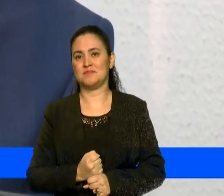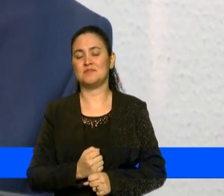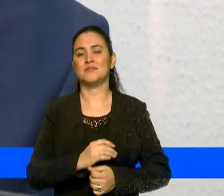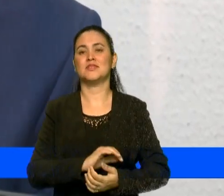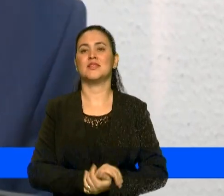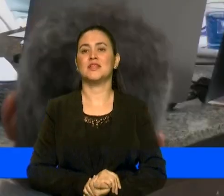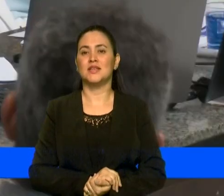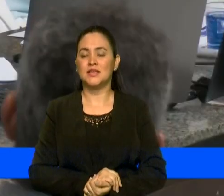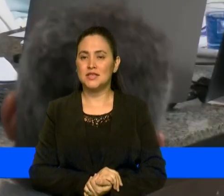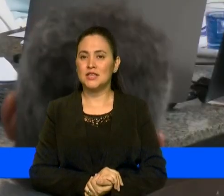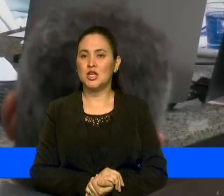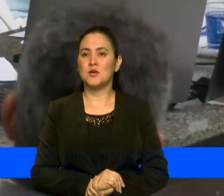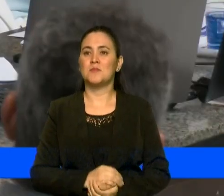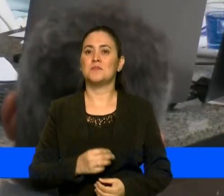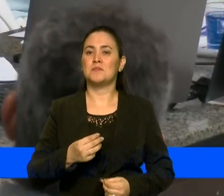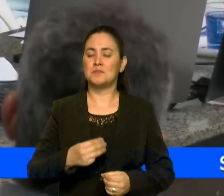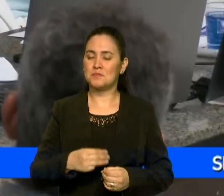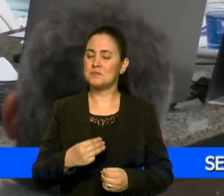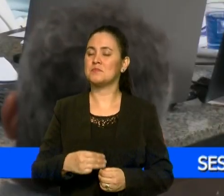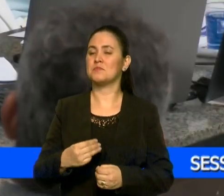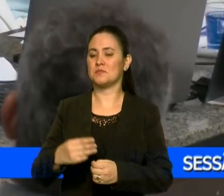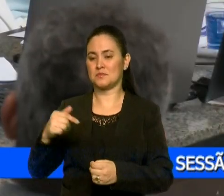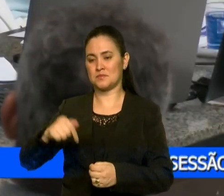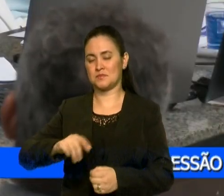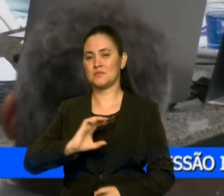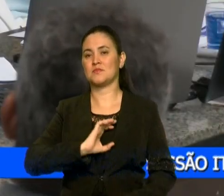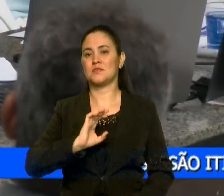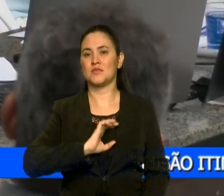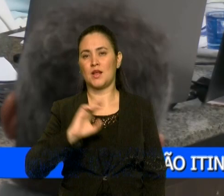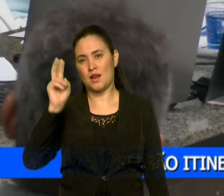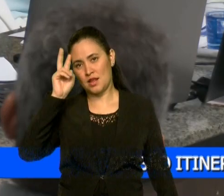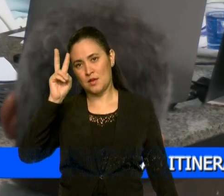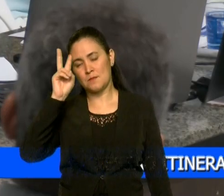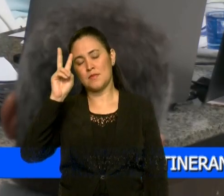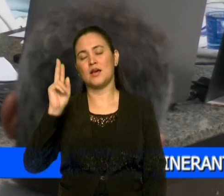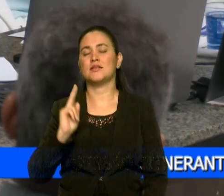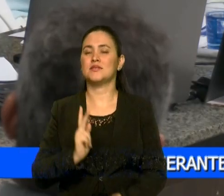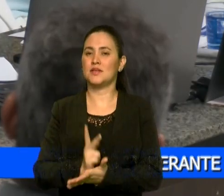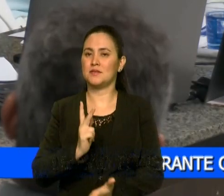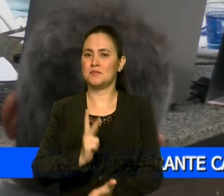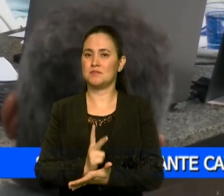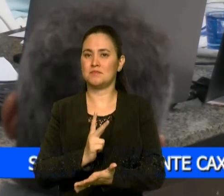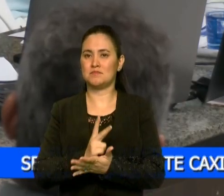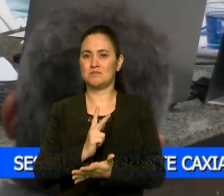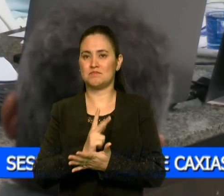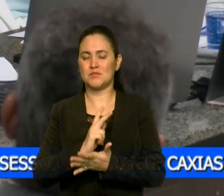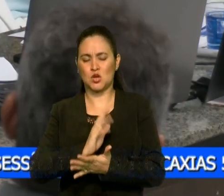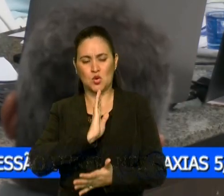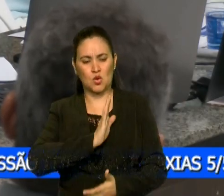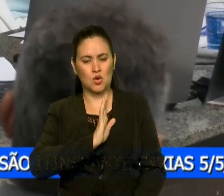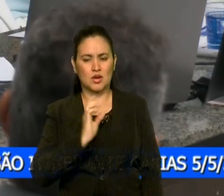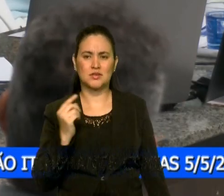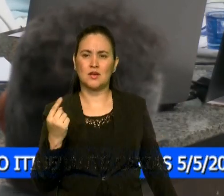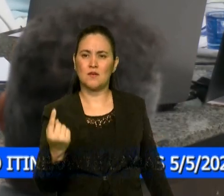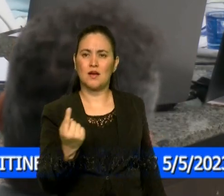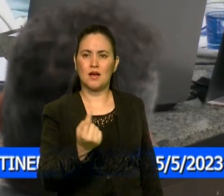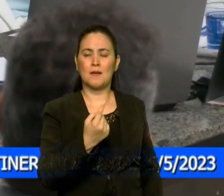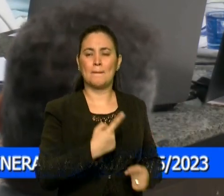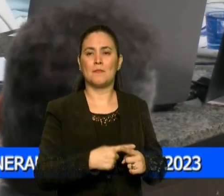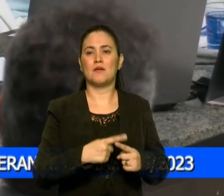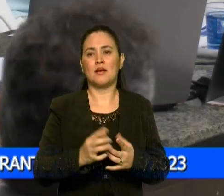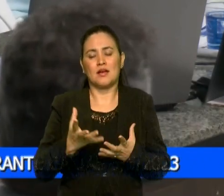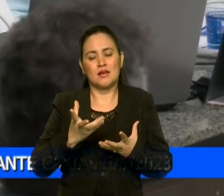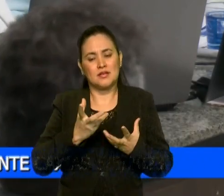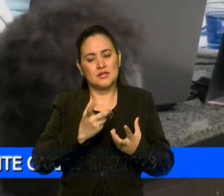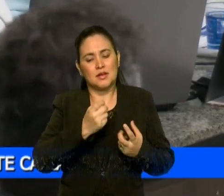que esse legado ficará marcado na história do município, mas ficará guardado no coração de cada um de vocês pela receptividade,